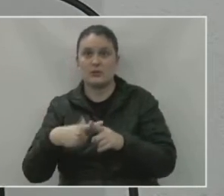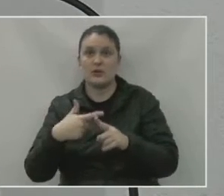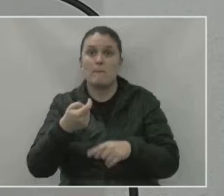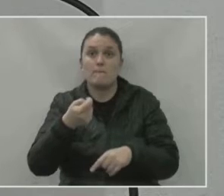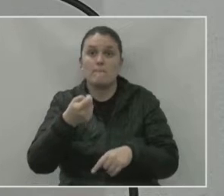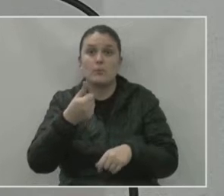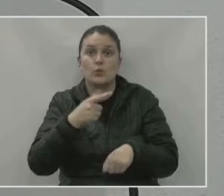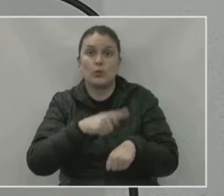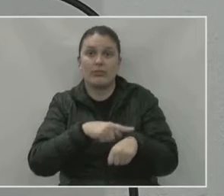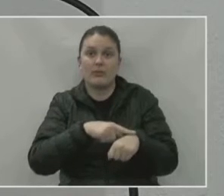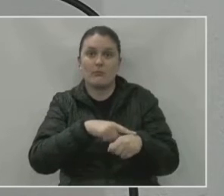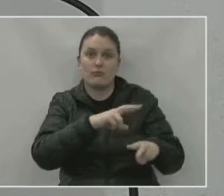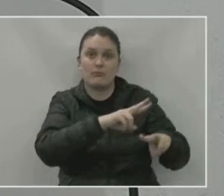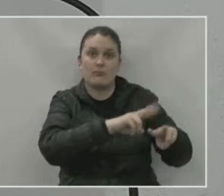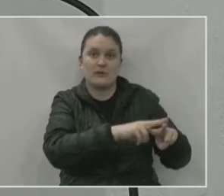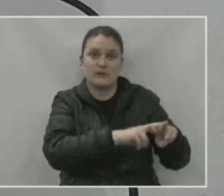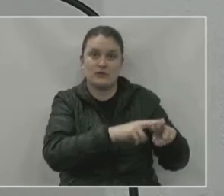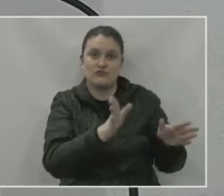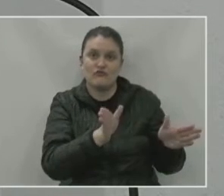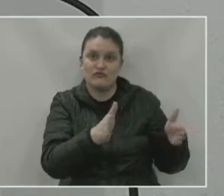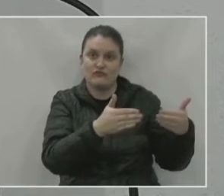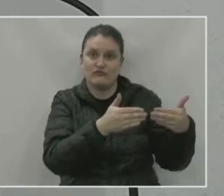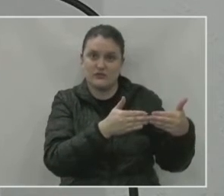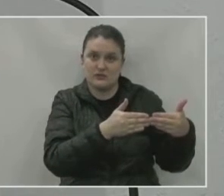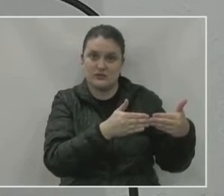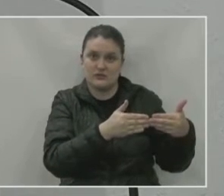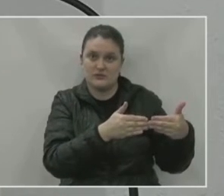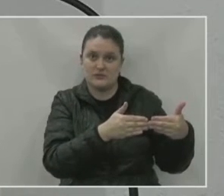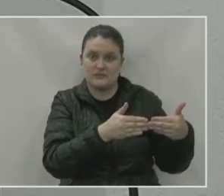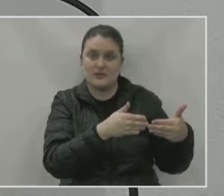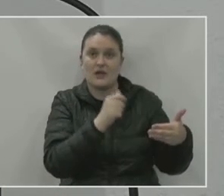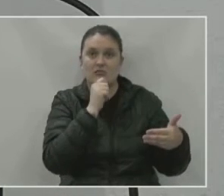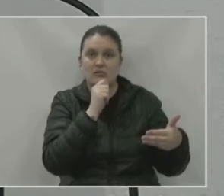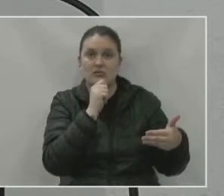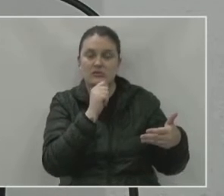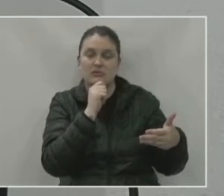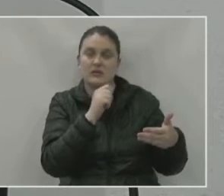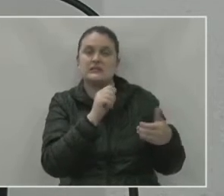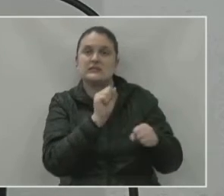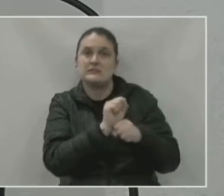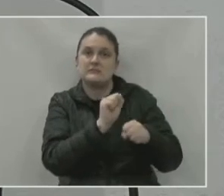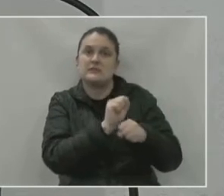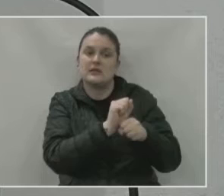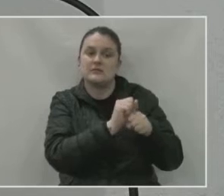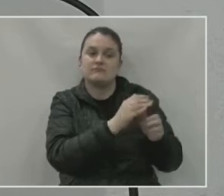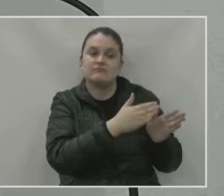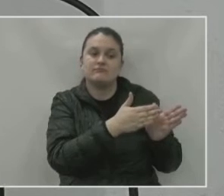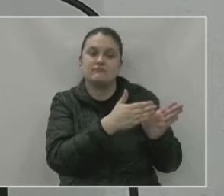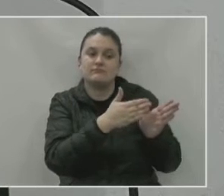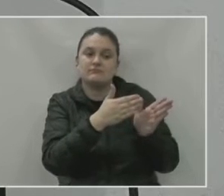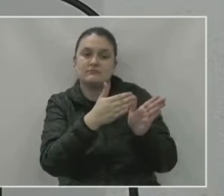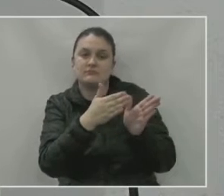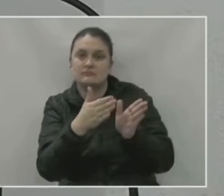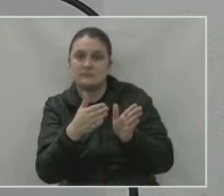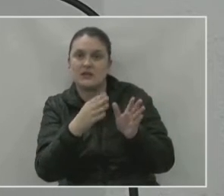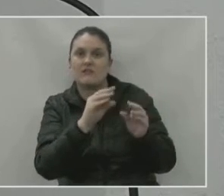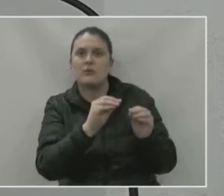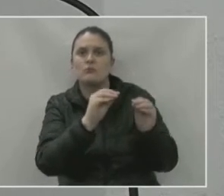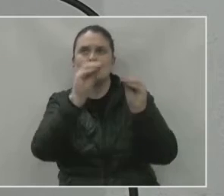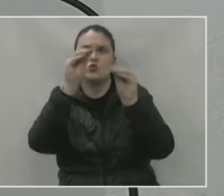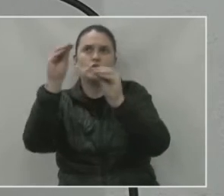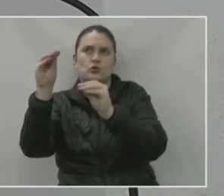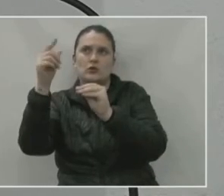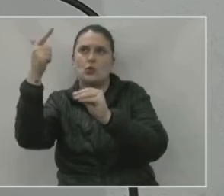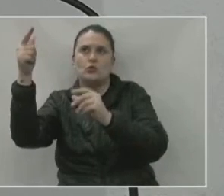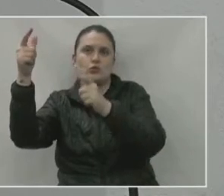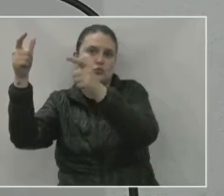né, que estão ainda não no cumprimento da pena, mas no decorrer de investigação, prisão preventiva, prisão